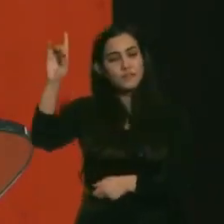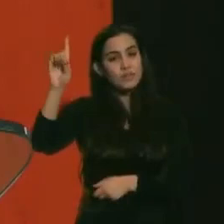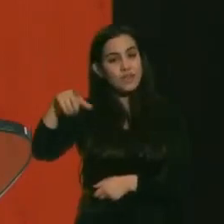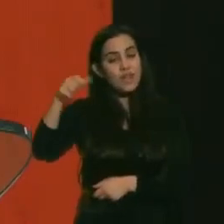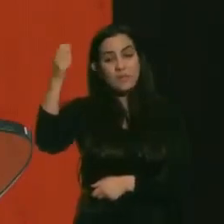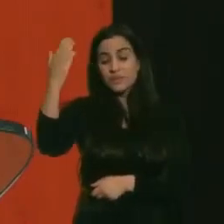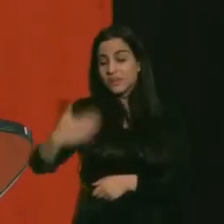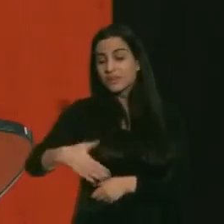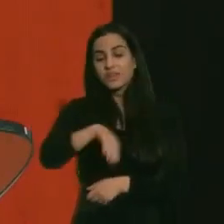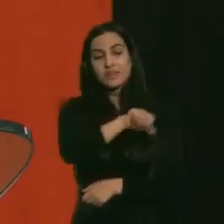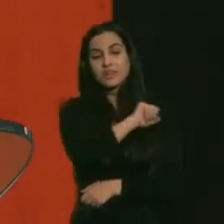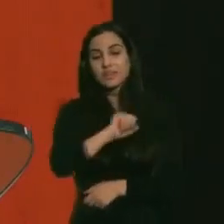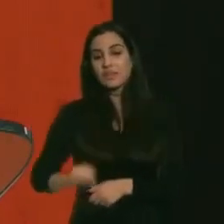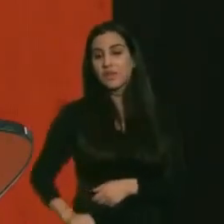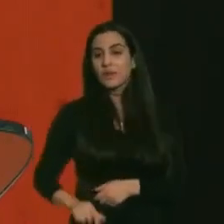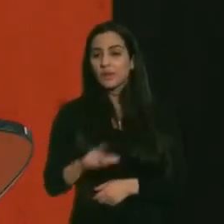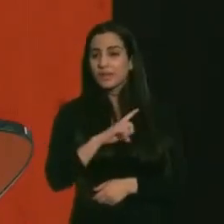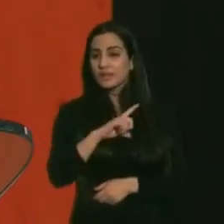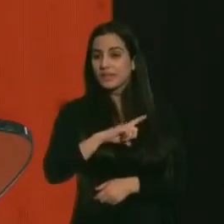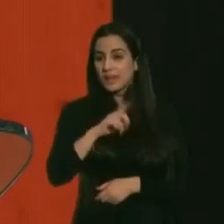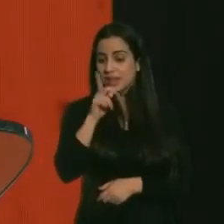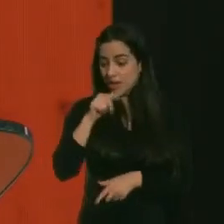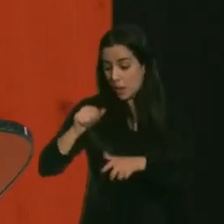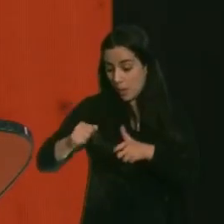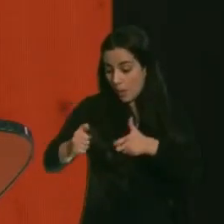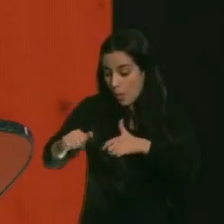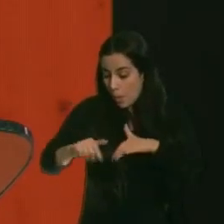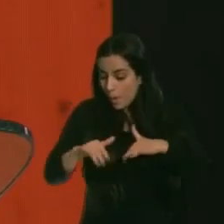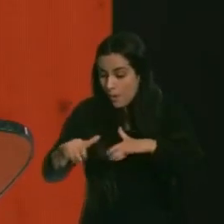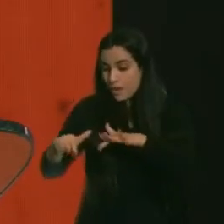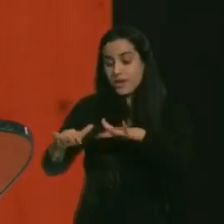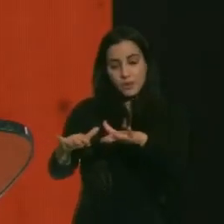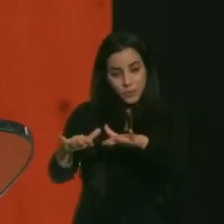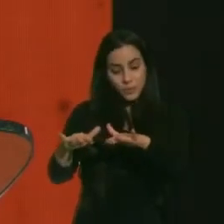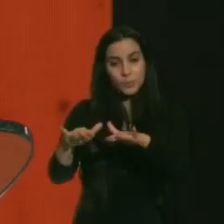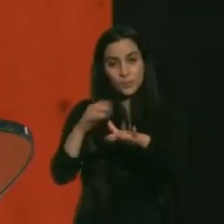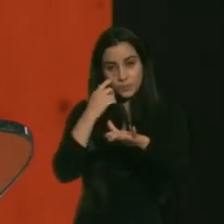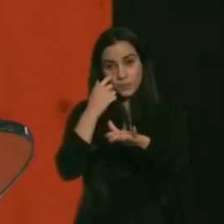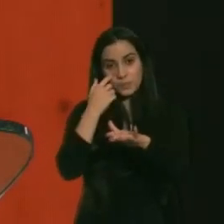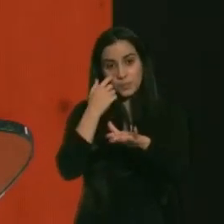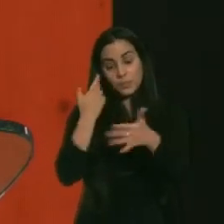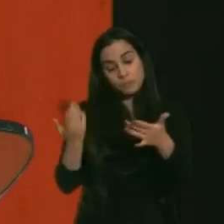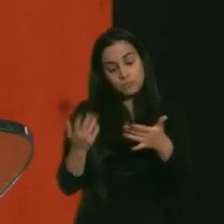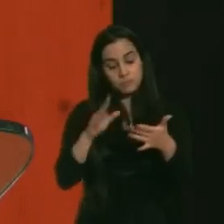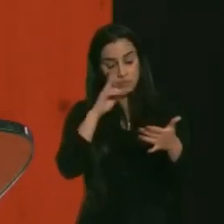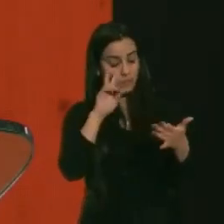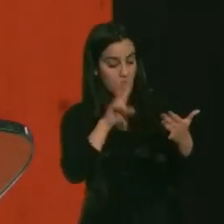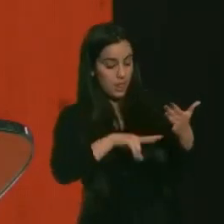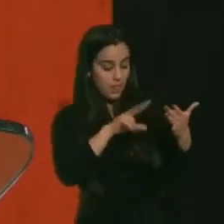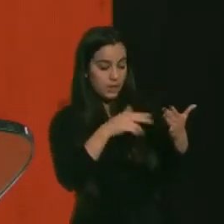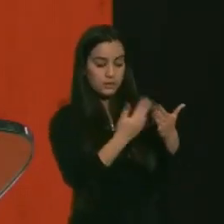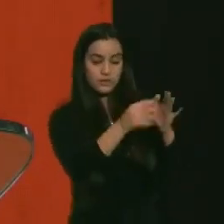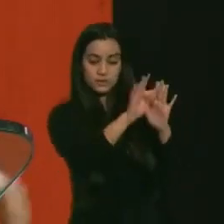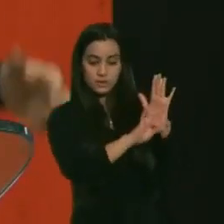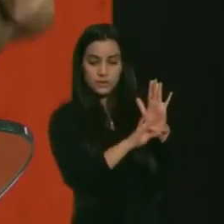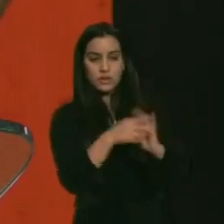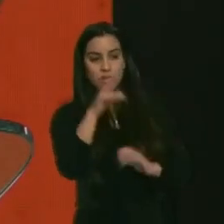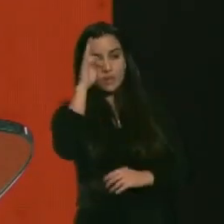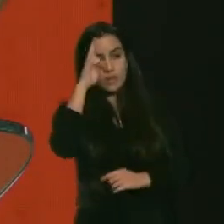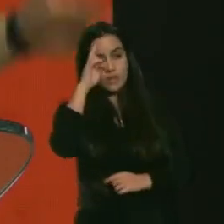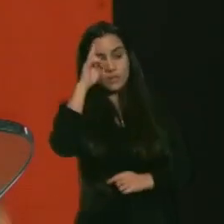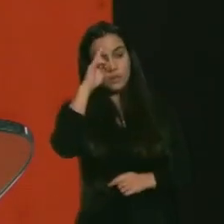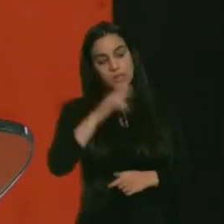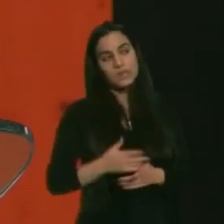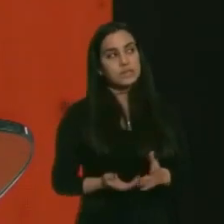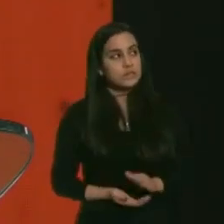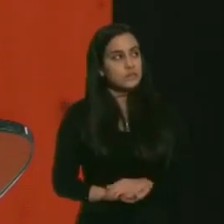presença do Senhor existe um rio de delícias. Quando eu estava lendo esse texto, eu lembrei de algo que